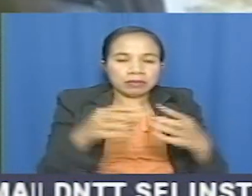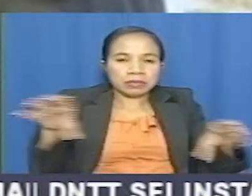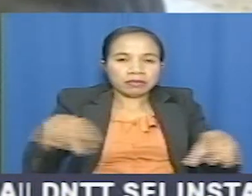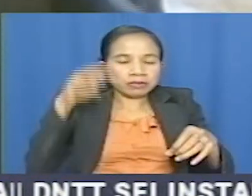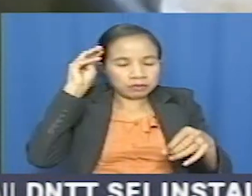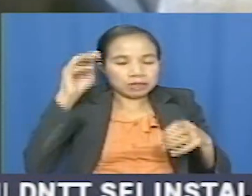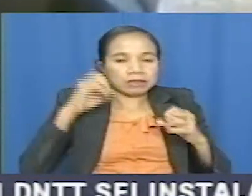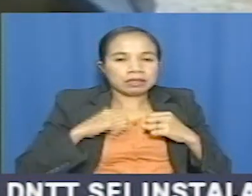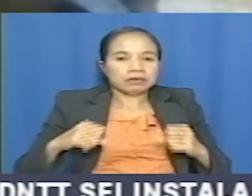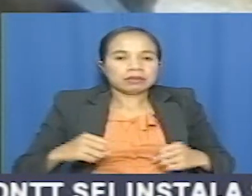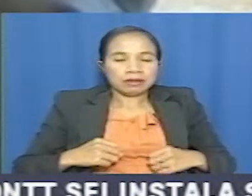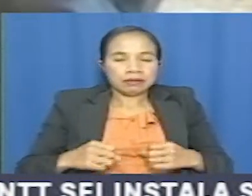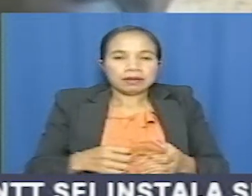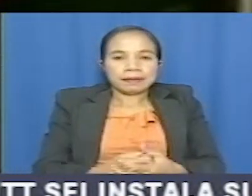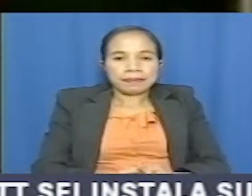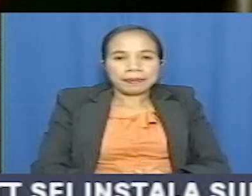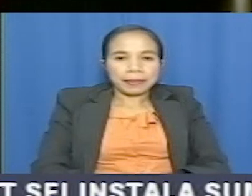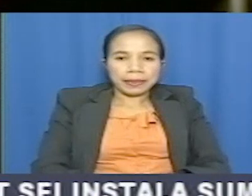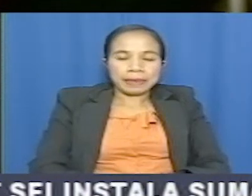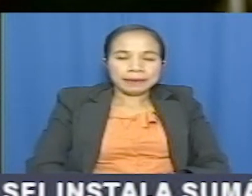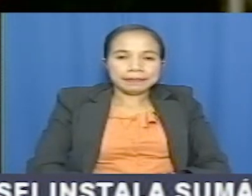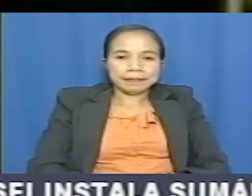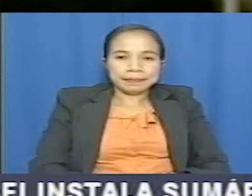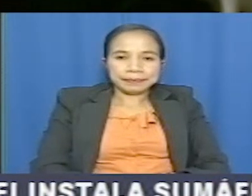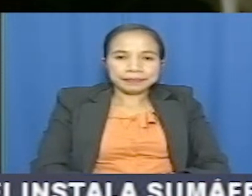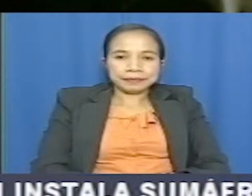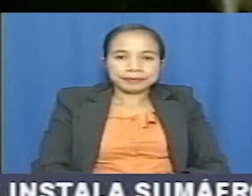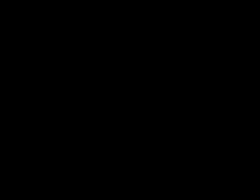Ministério Saúde. Nuno Moraes, Alexandre dos Santos, ba RTTL.